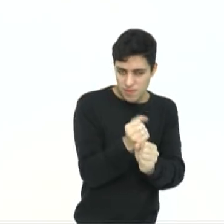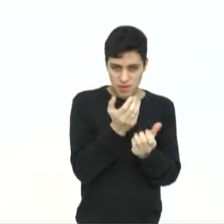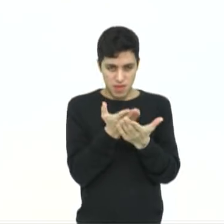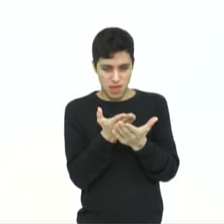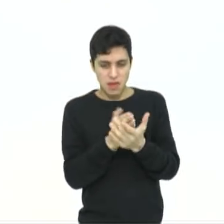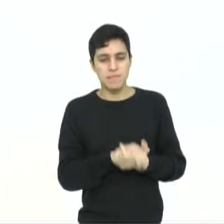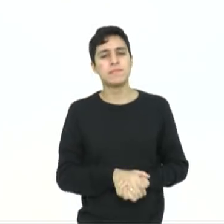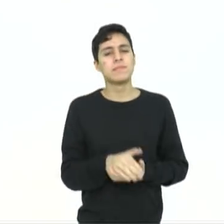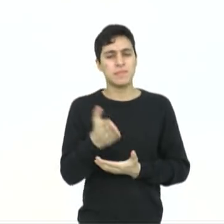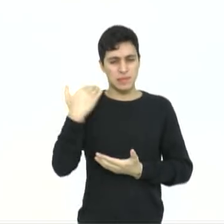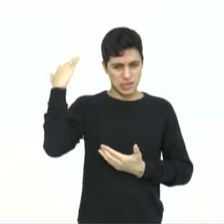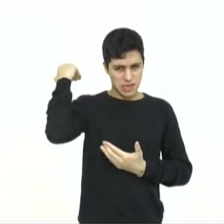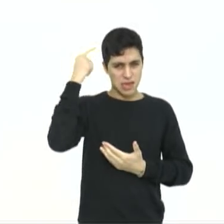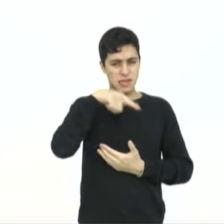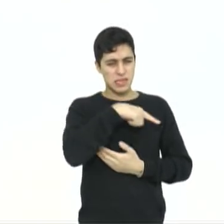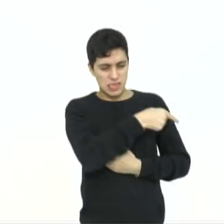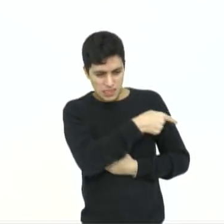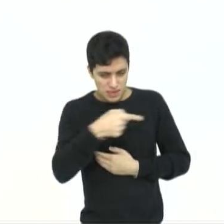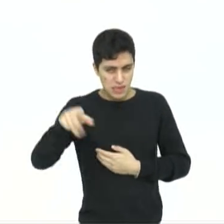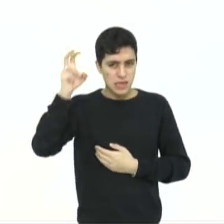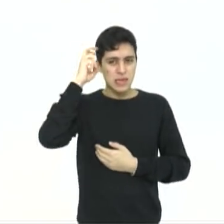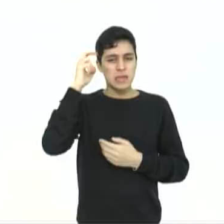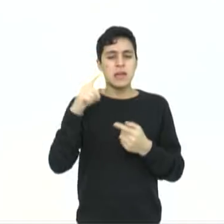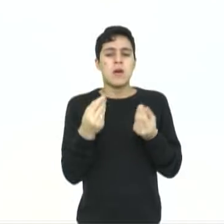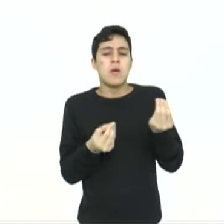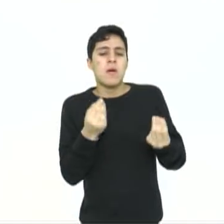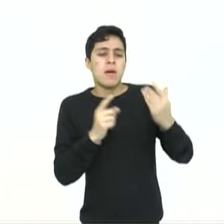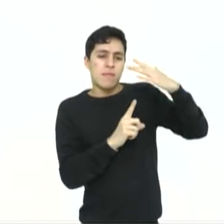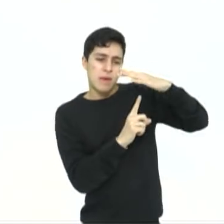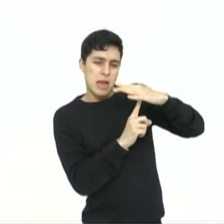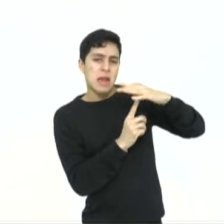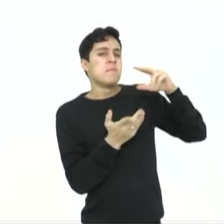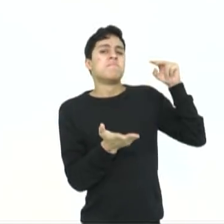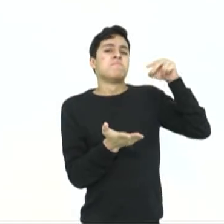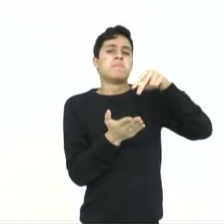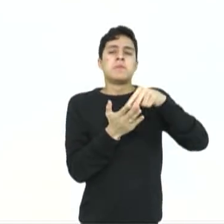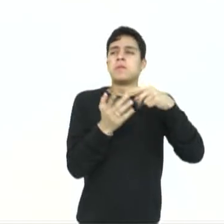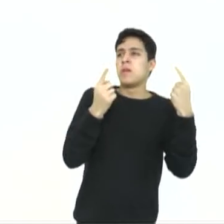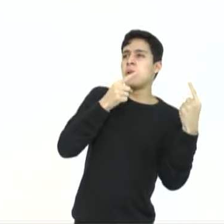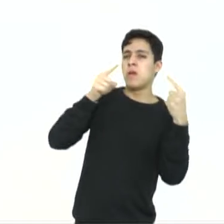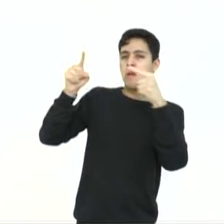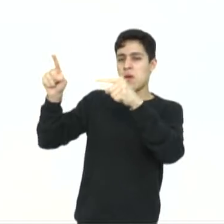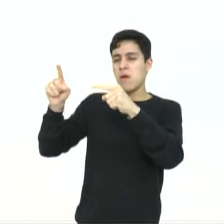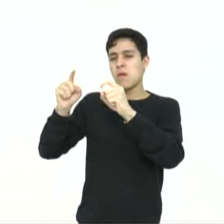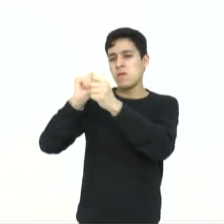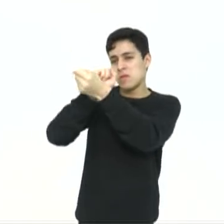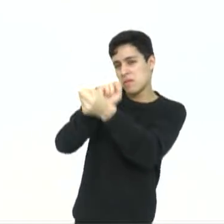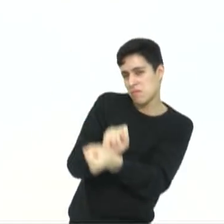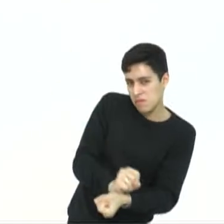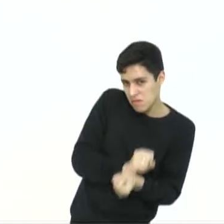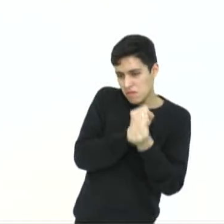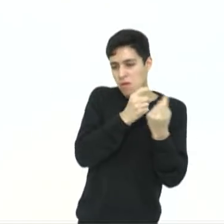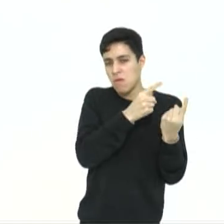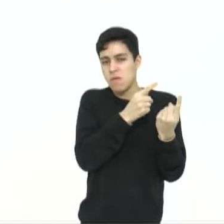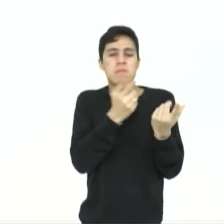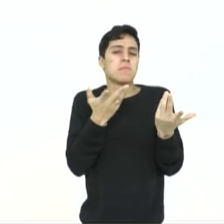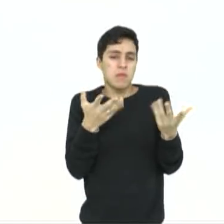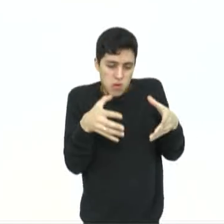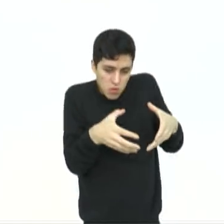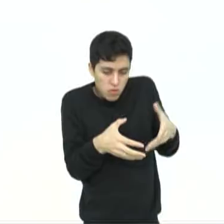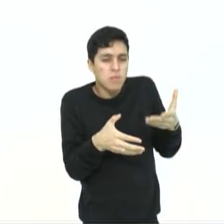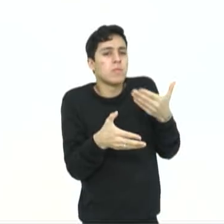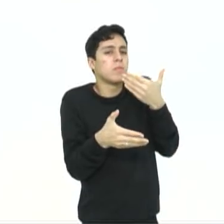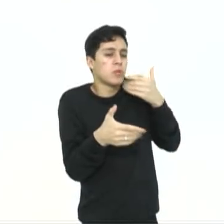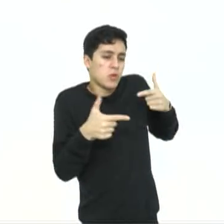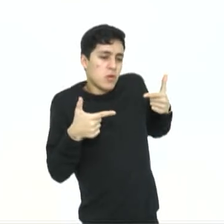Semana Cultural, trabalharam posicionamento no Paraná contra a escravidão, né, os abolicionistas, inclusive o exemplo do